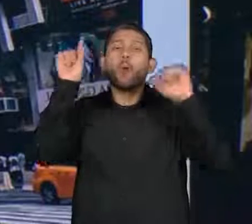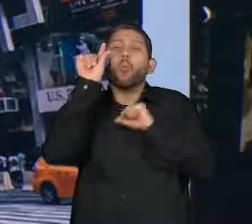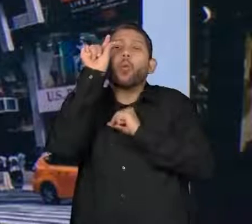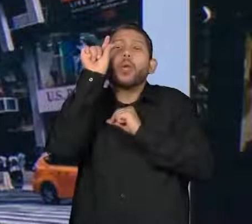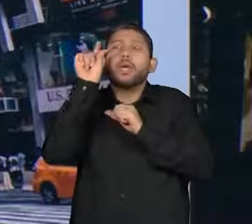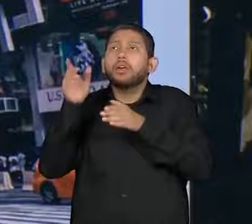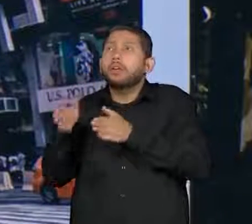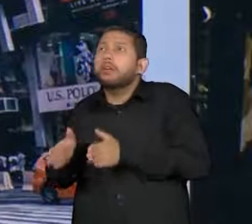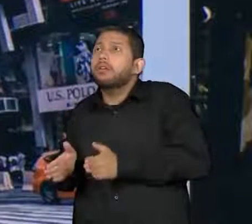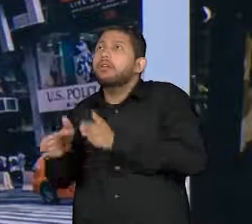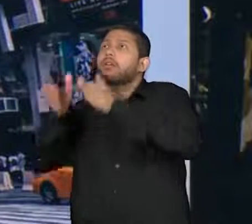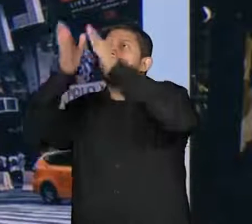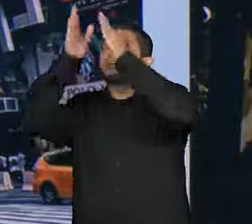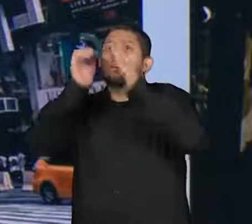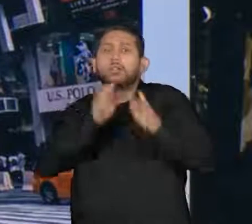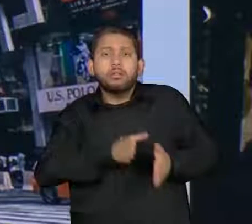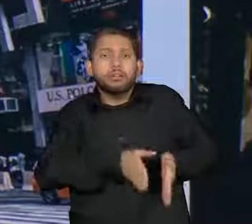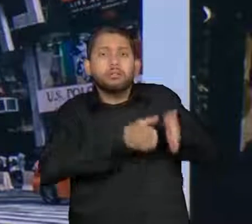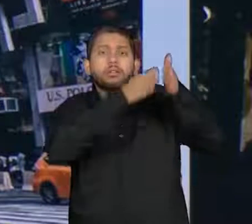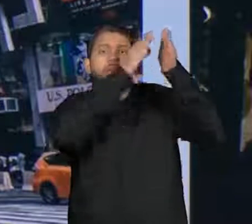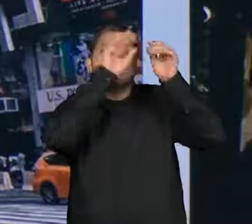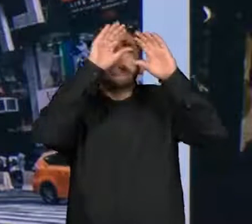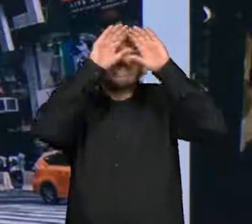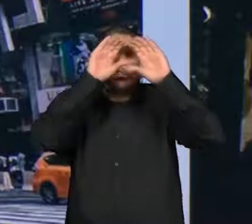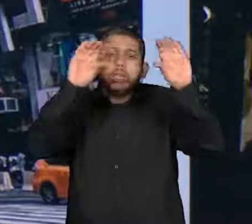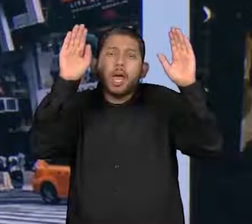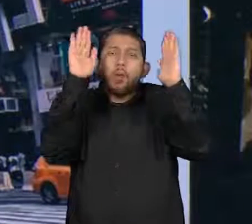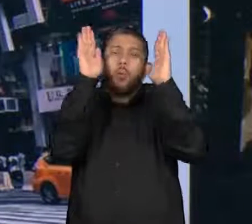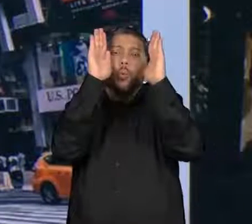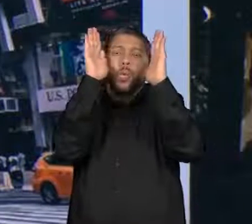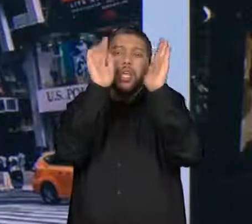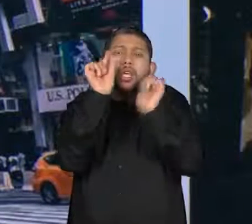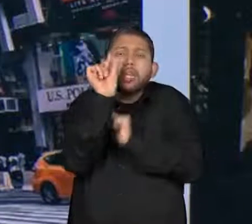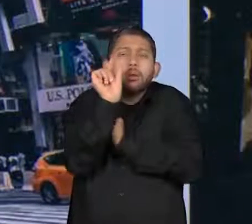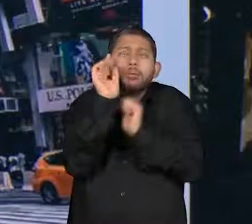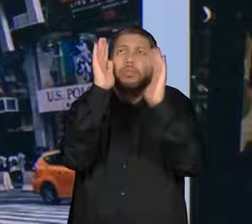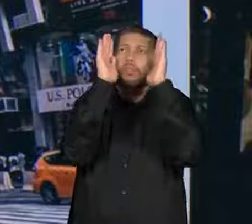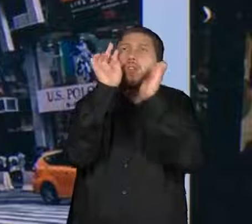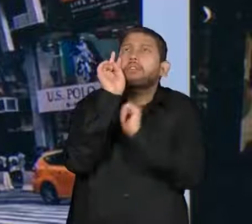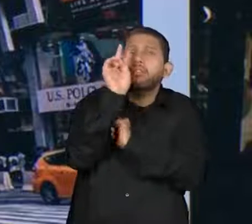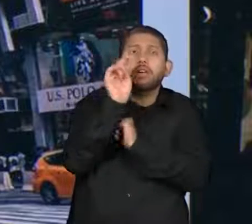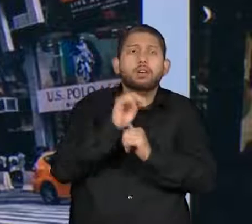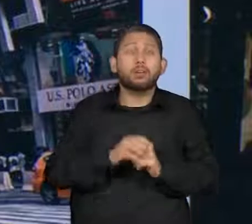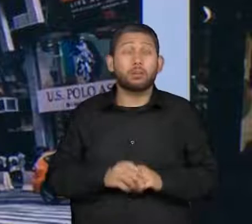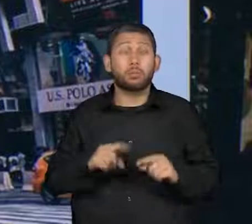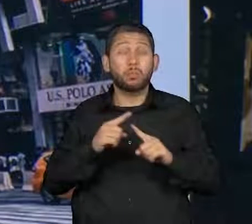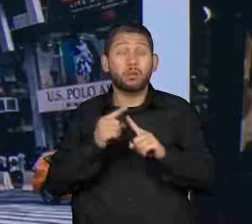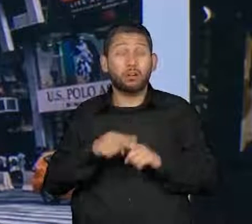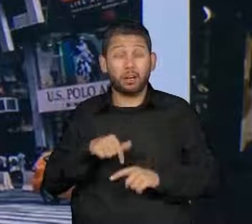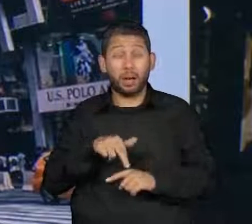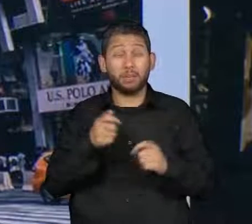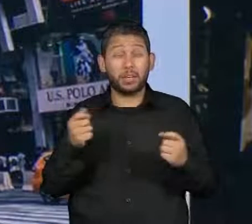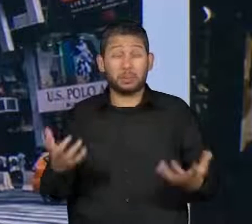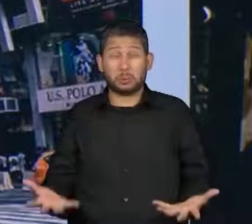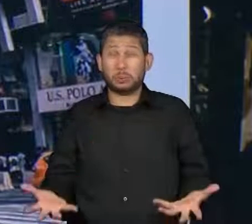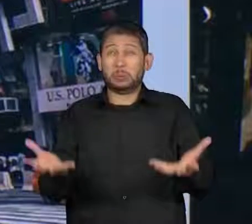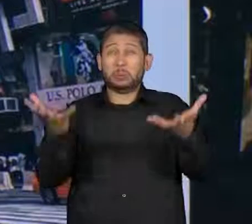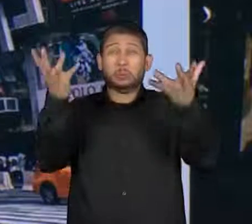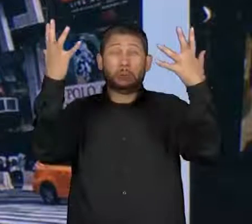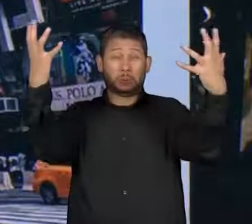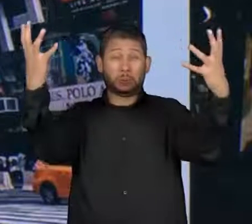não é? Sim. O céu, as nuvens é a parte que está mais limpa, porque o restante nós podemos ver aí